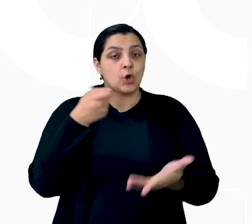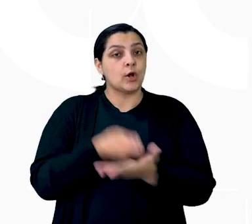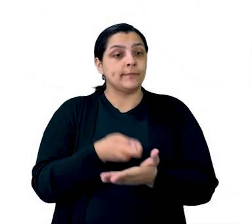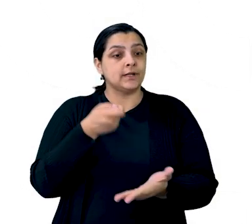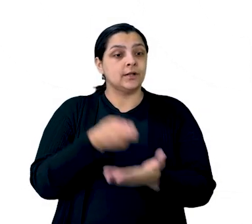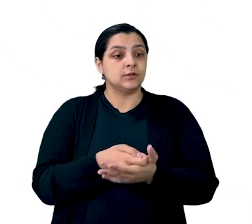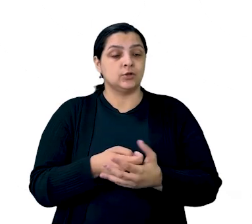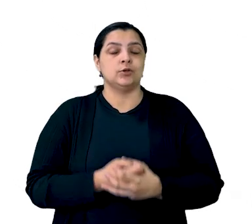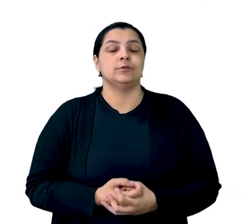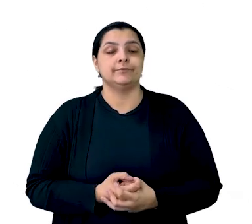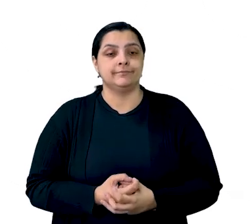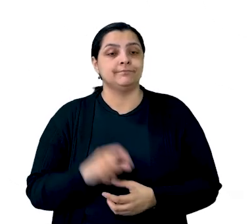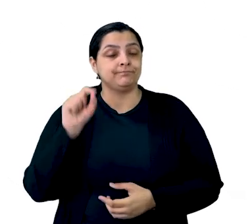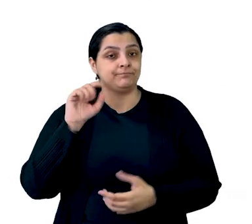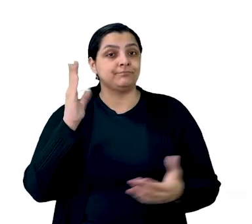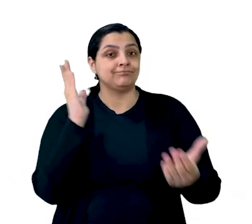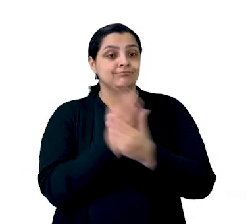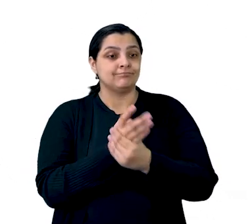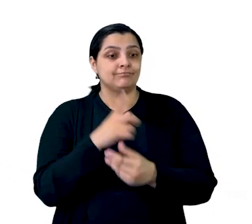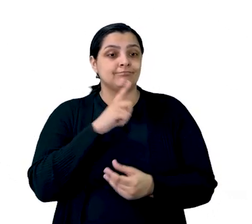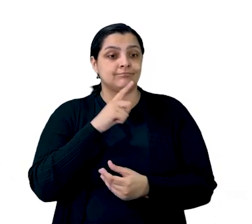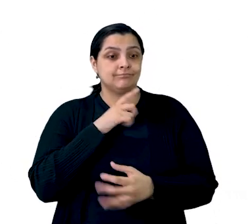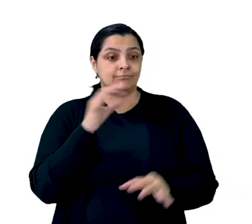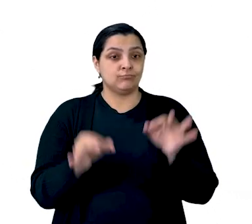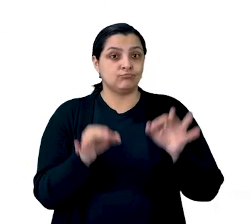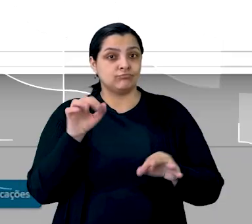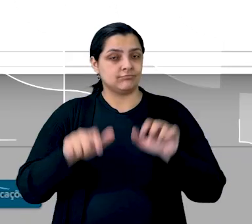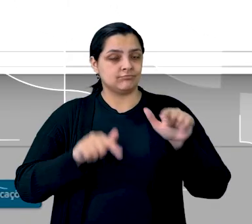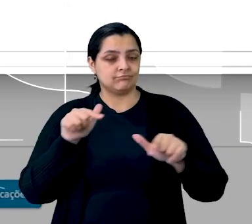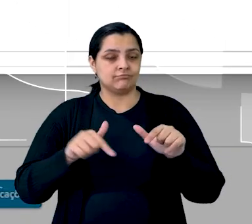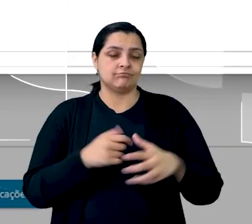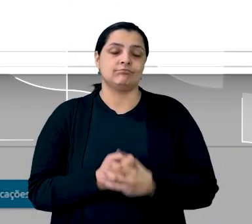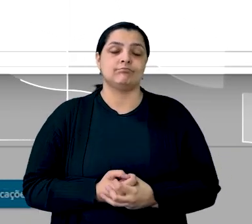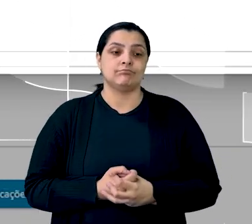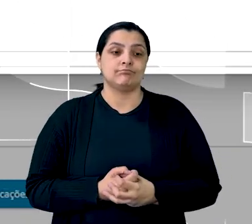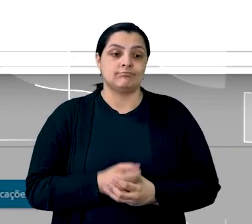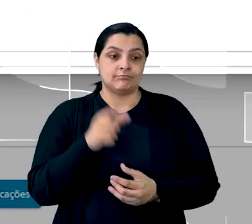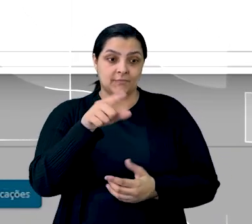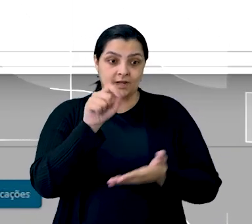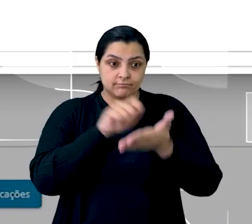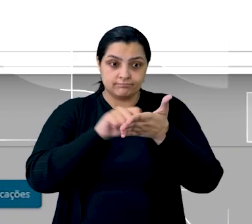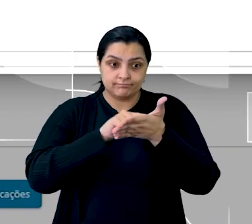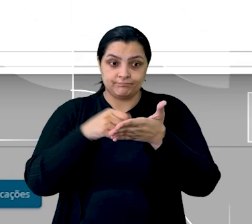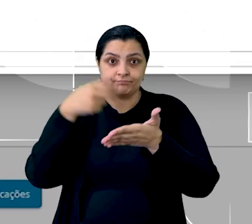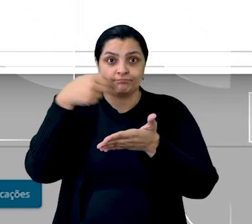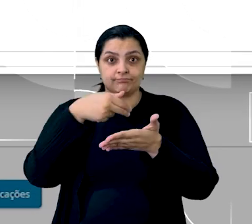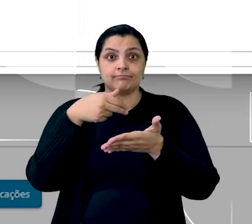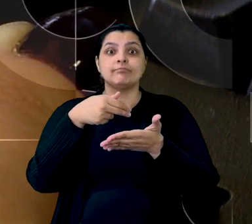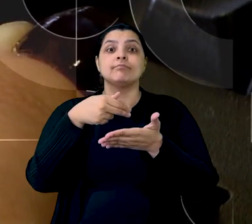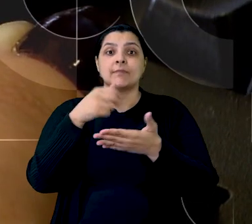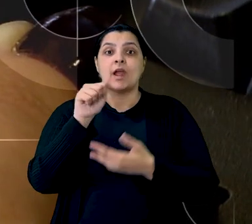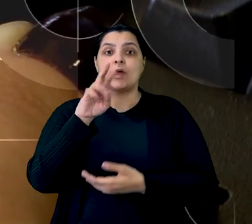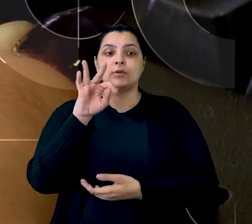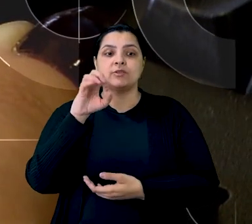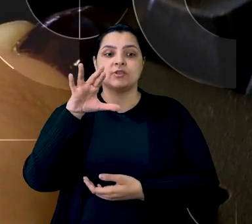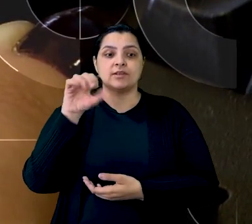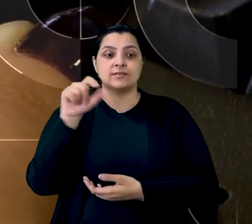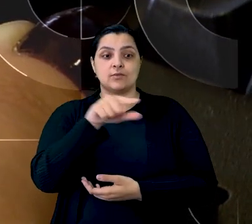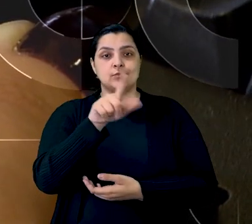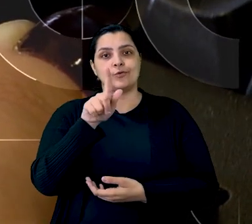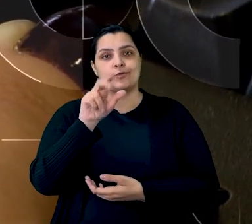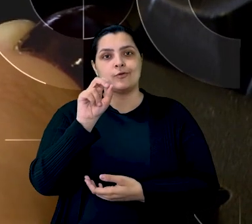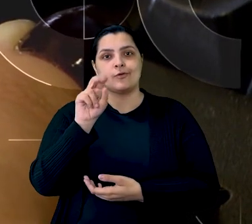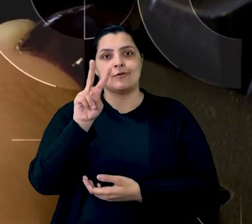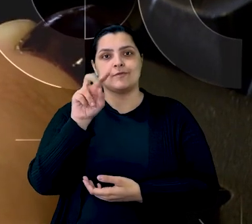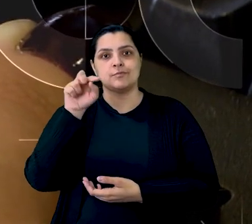será obrigatória, inclusive para os processos que tramitam na Justiça do Trabalho. A autenticação poderá ser feita com certificado